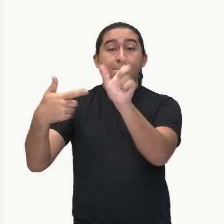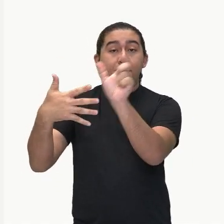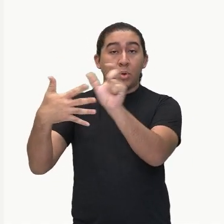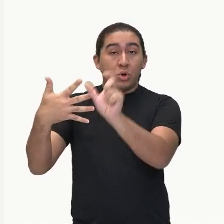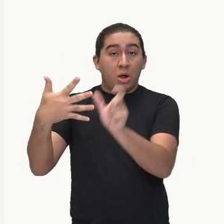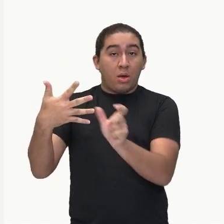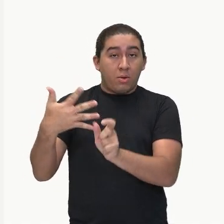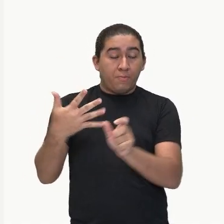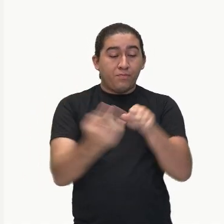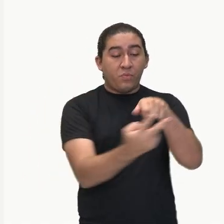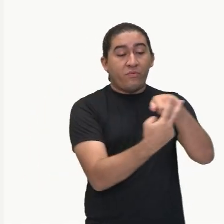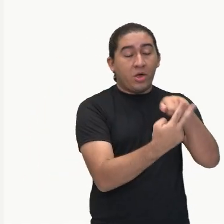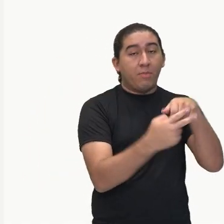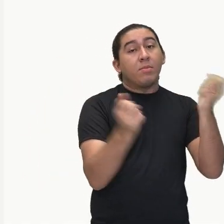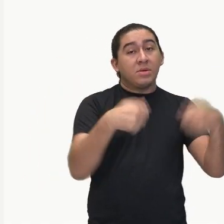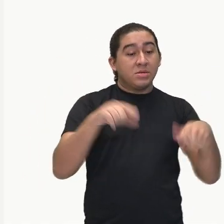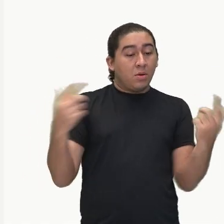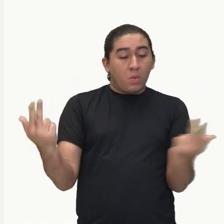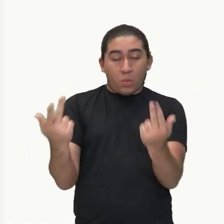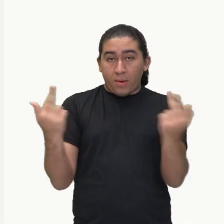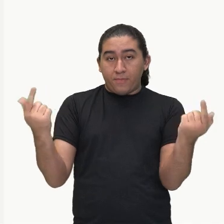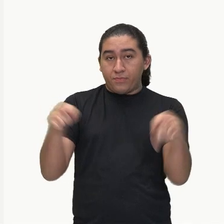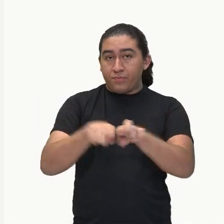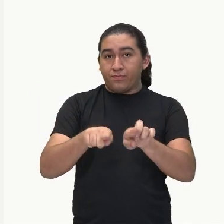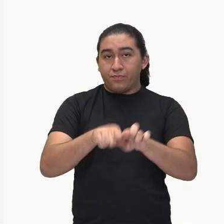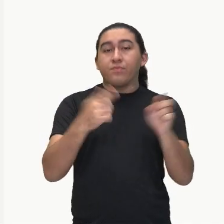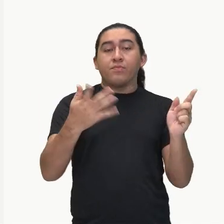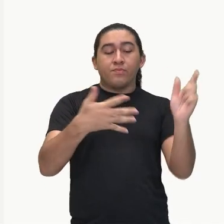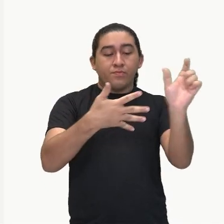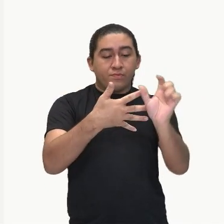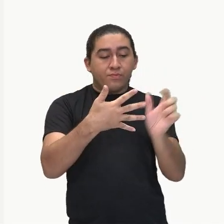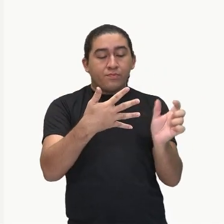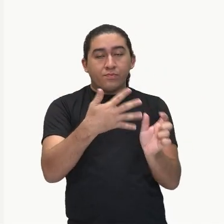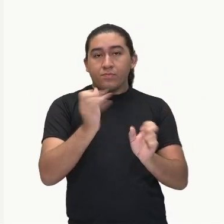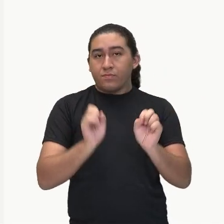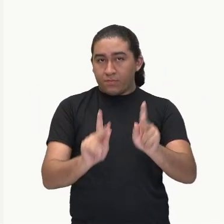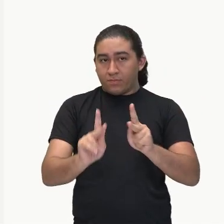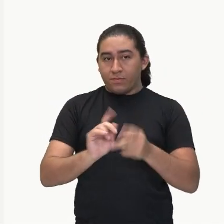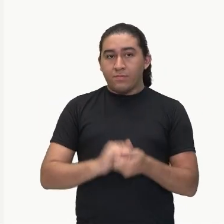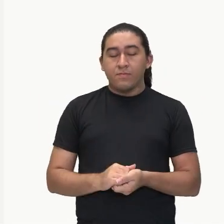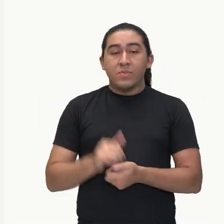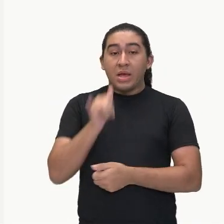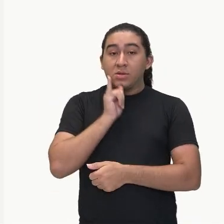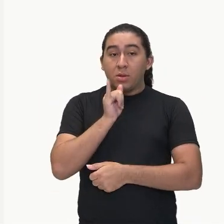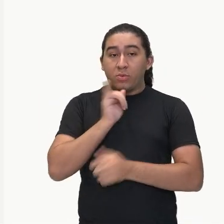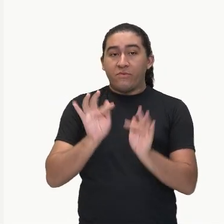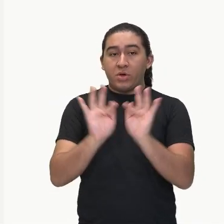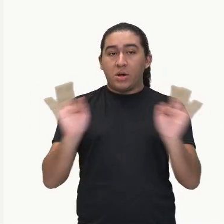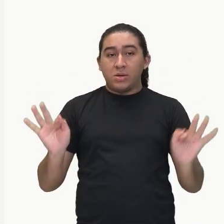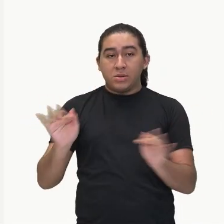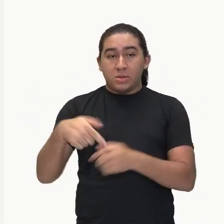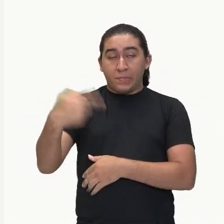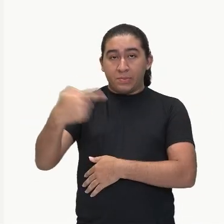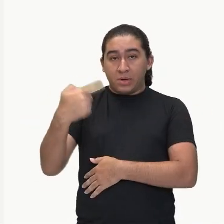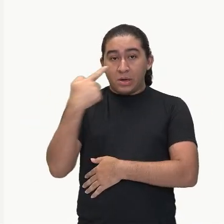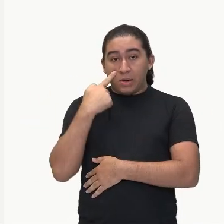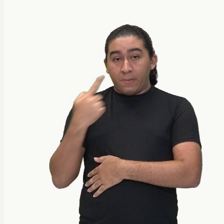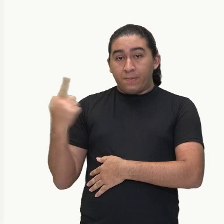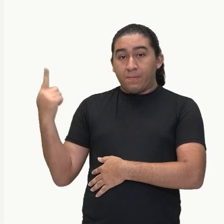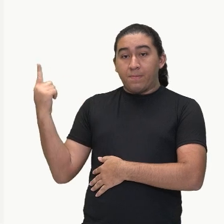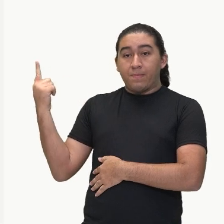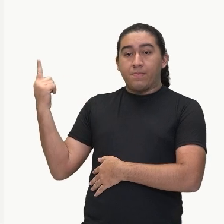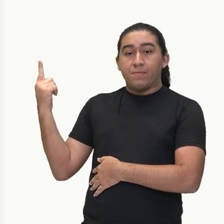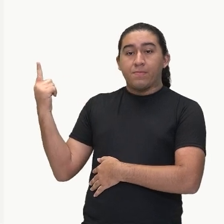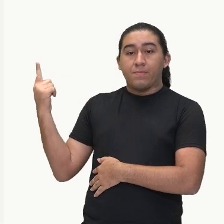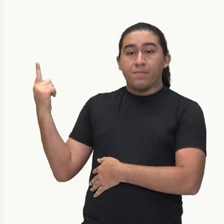o verbo também deverá estar no plural, certo? Olha o exemplo. Eu adoro quando as